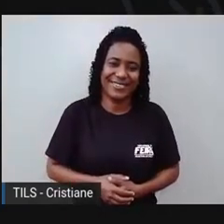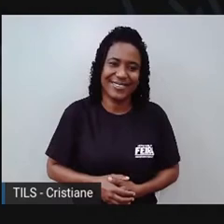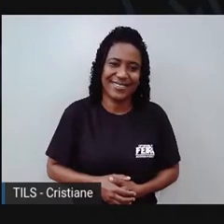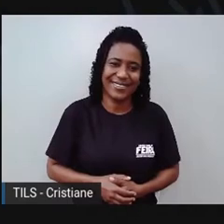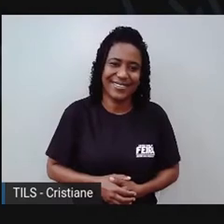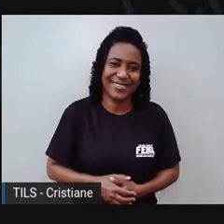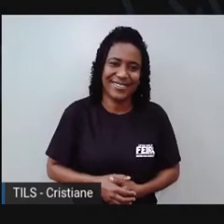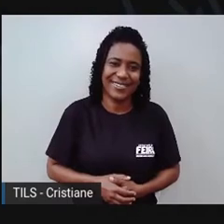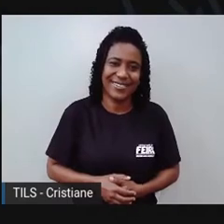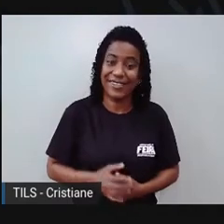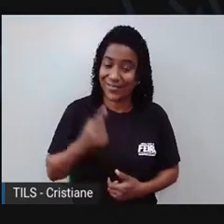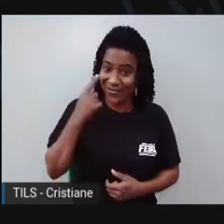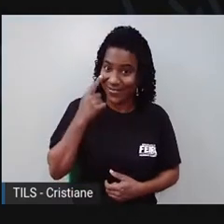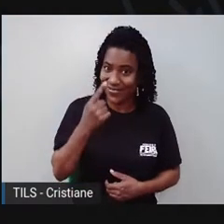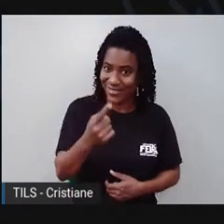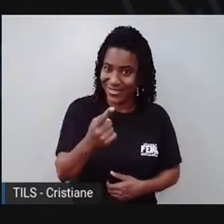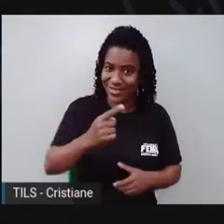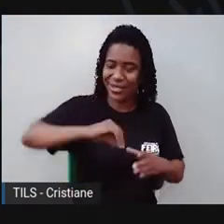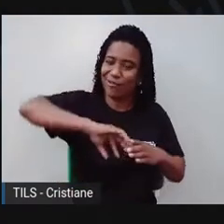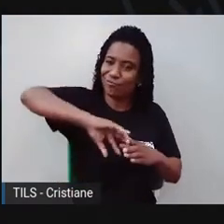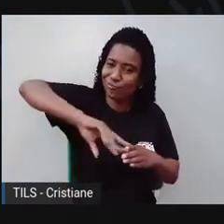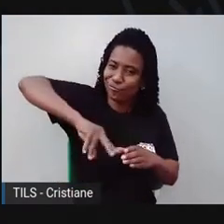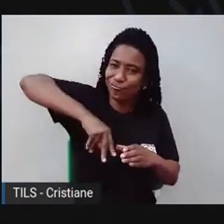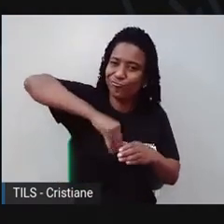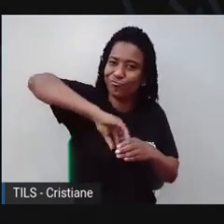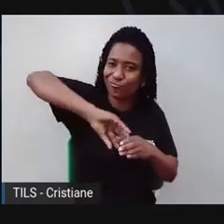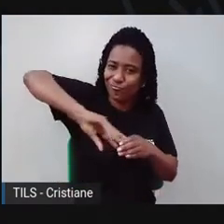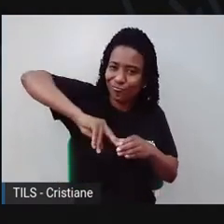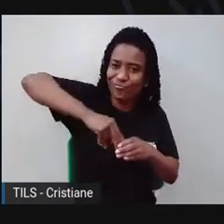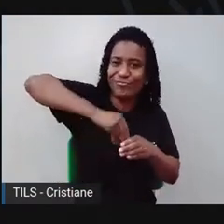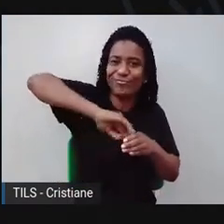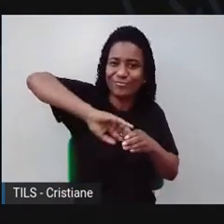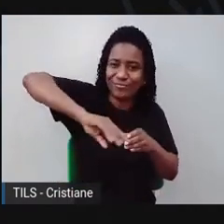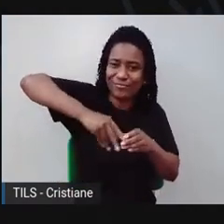Já tá virando a nossa massinha.